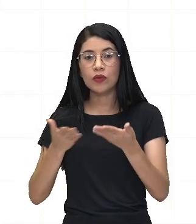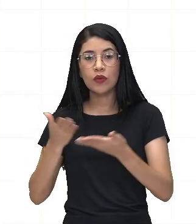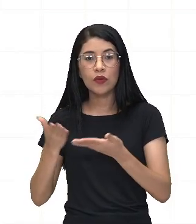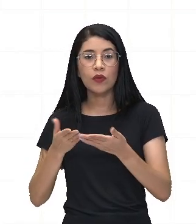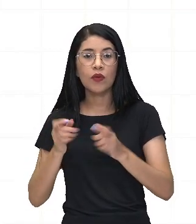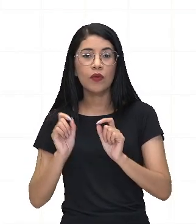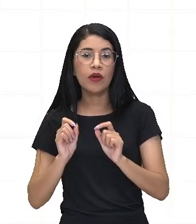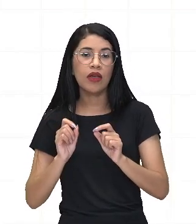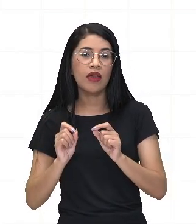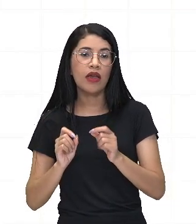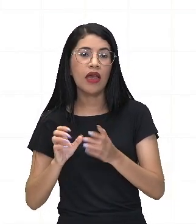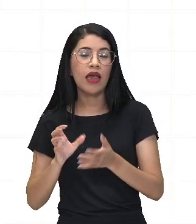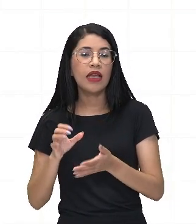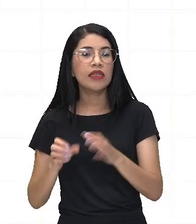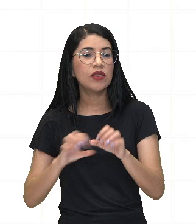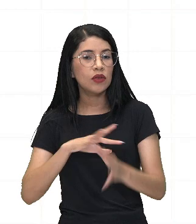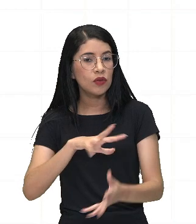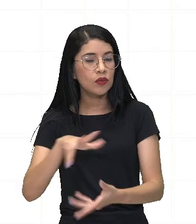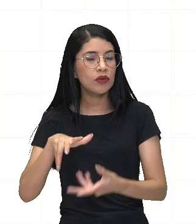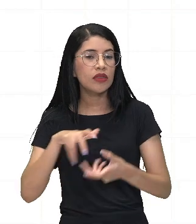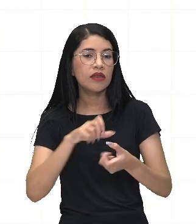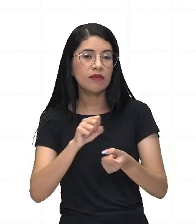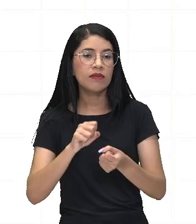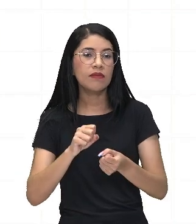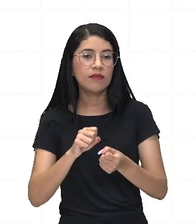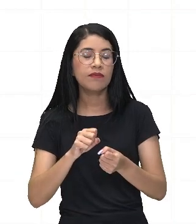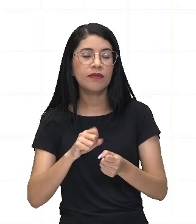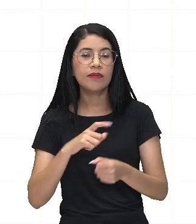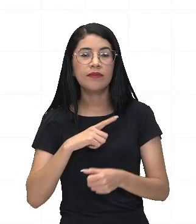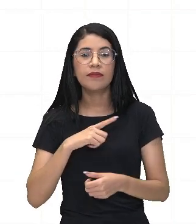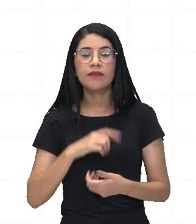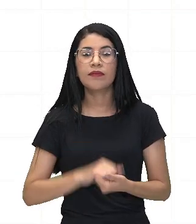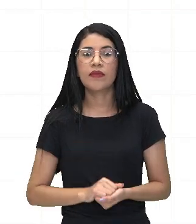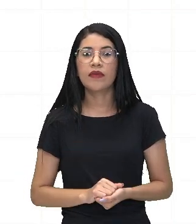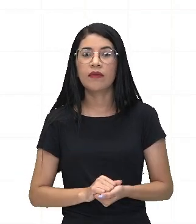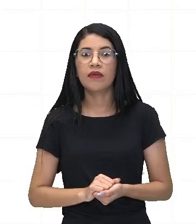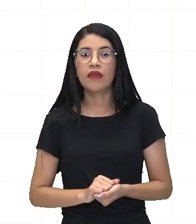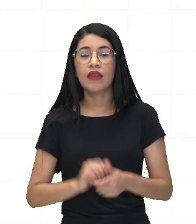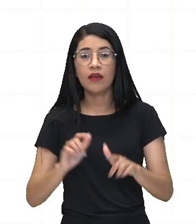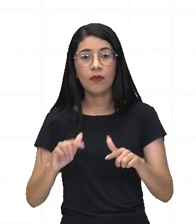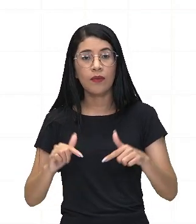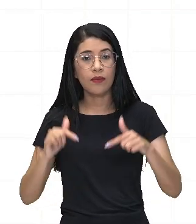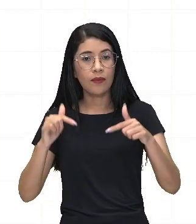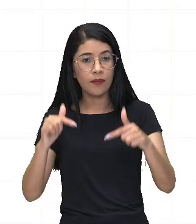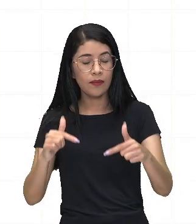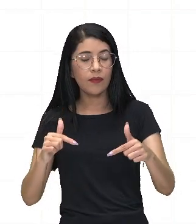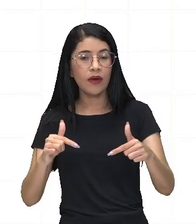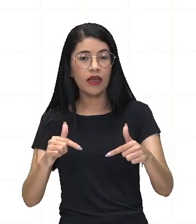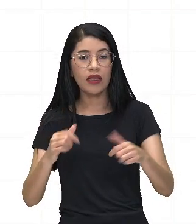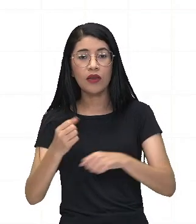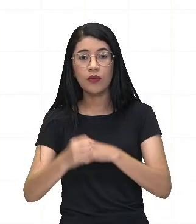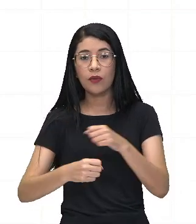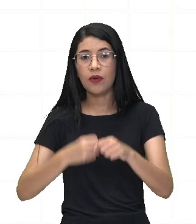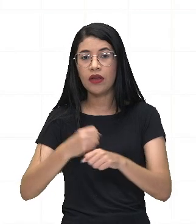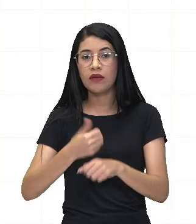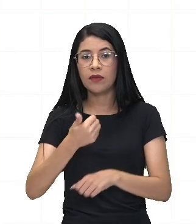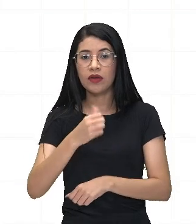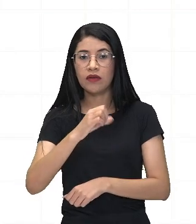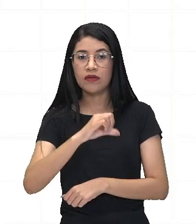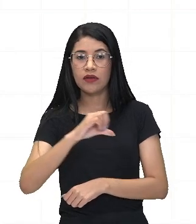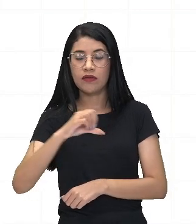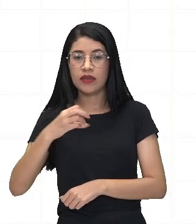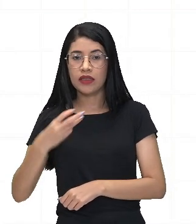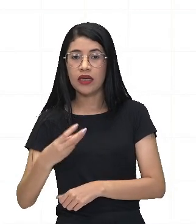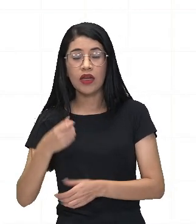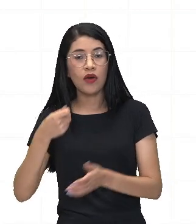de origem sustentável, né? Então, esse certificado, desde 1993, ele